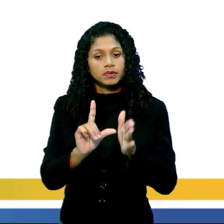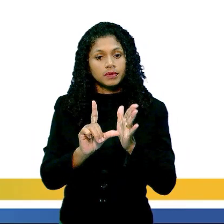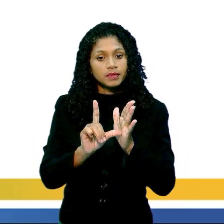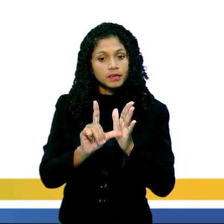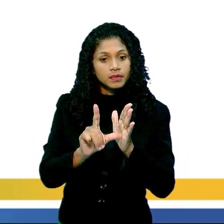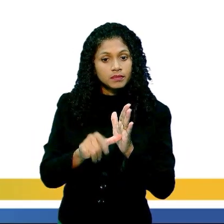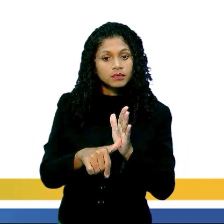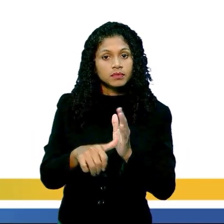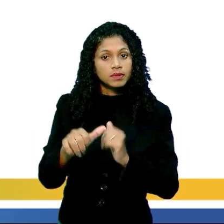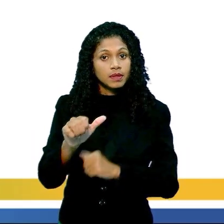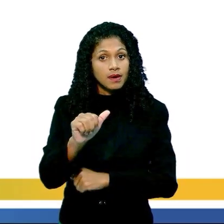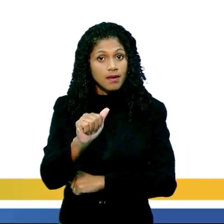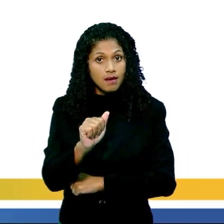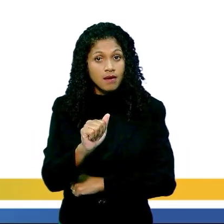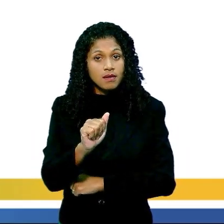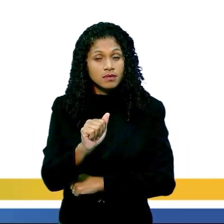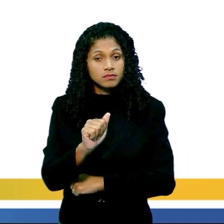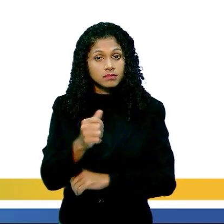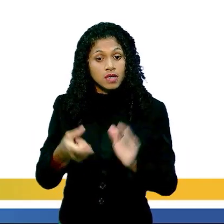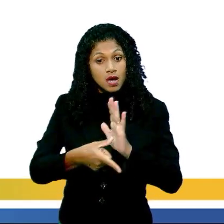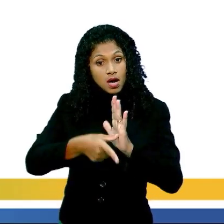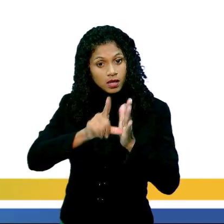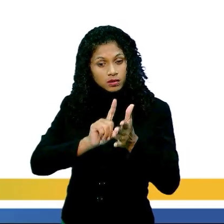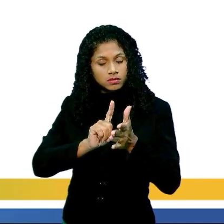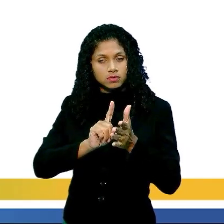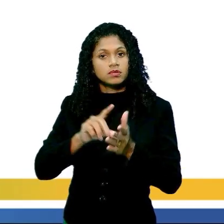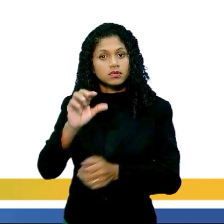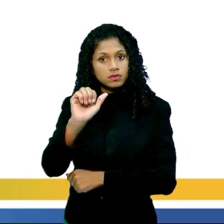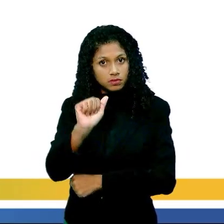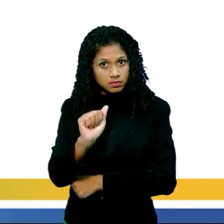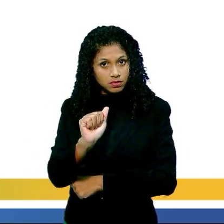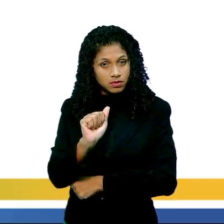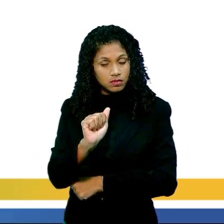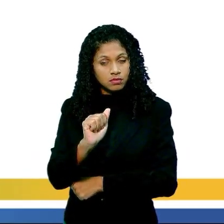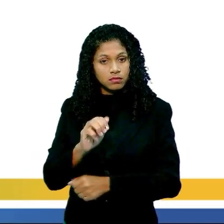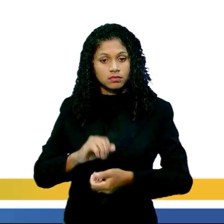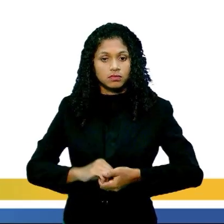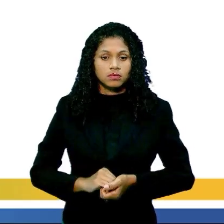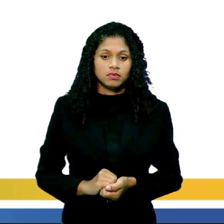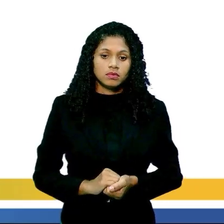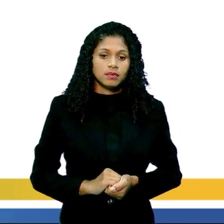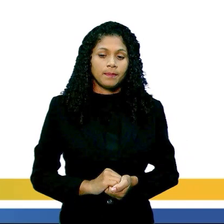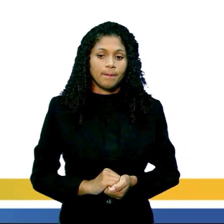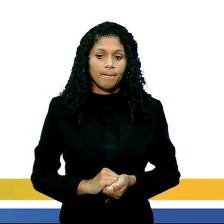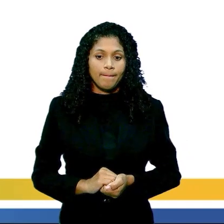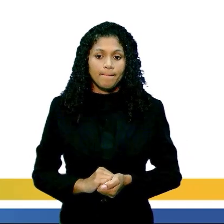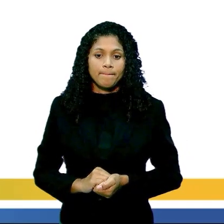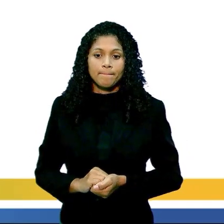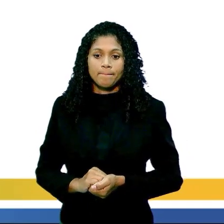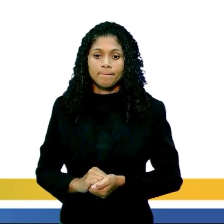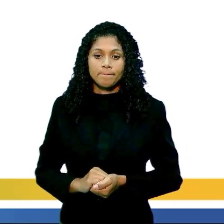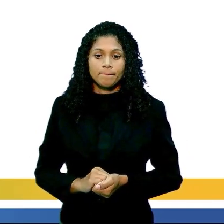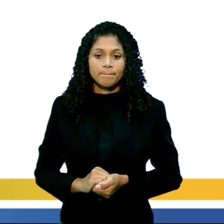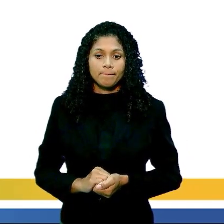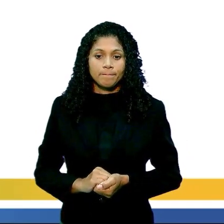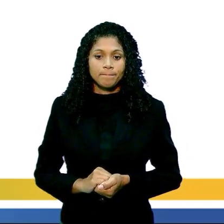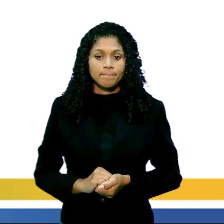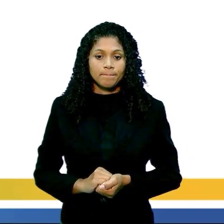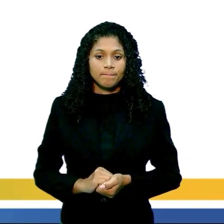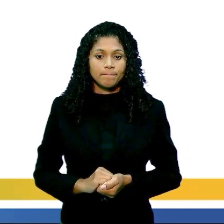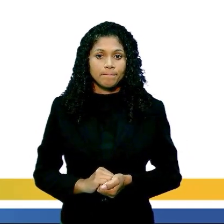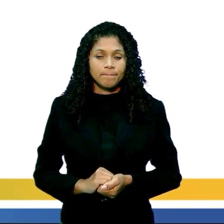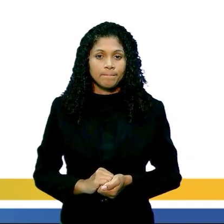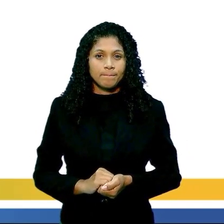nesse caso a letra A. Então, play, que significa jogar, vai ficar plays em algumas